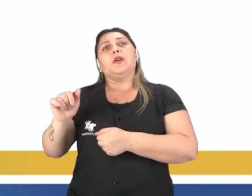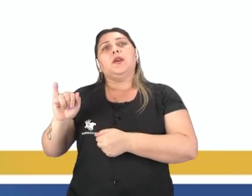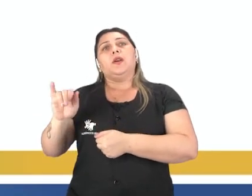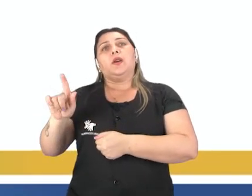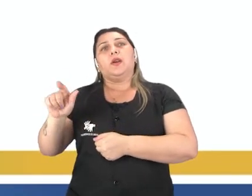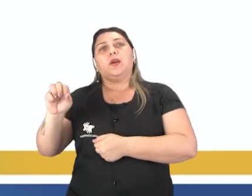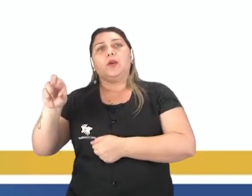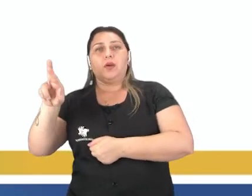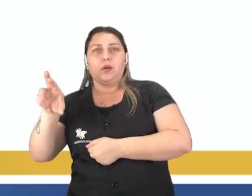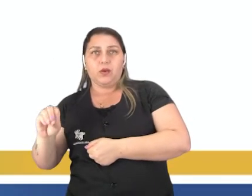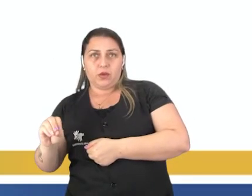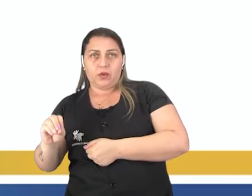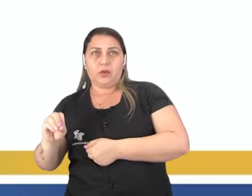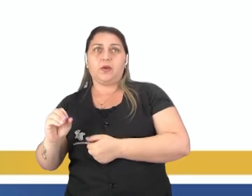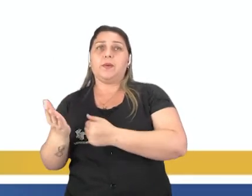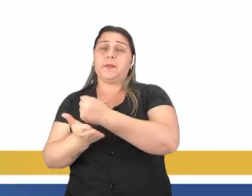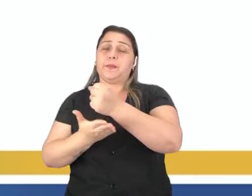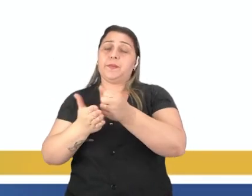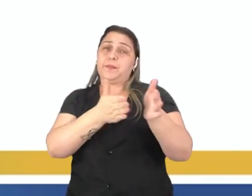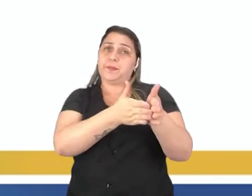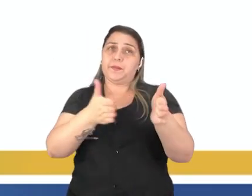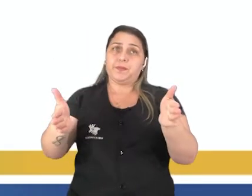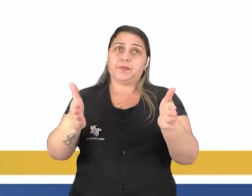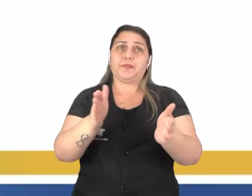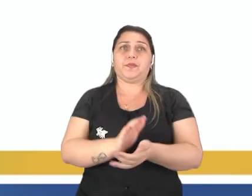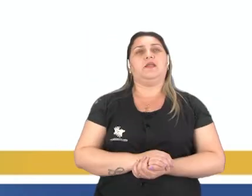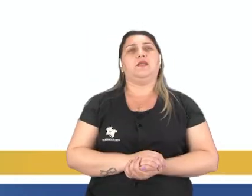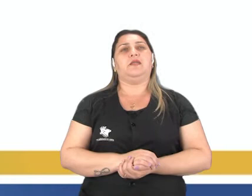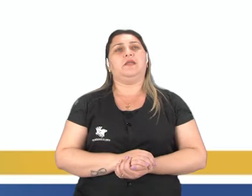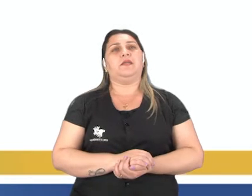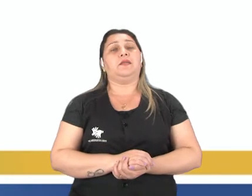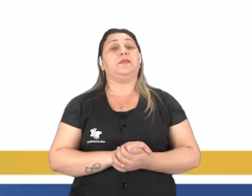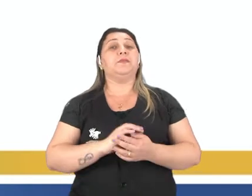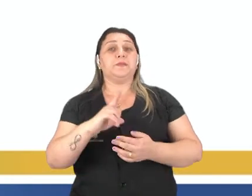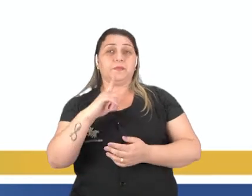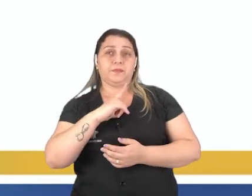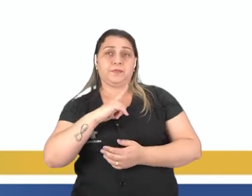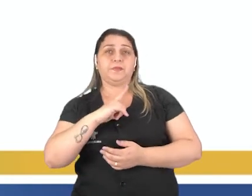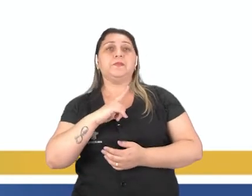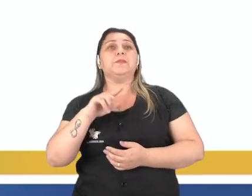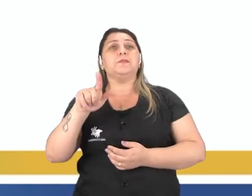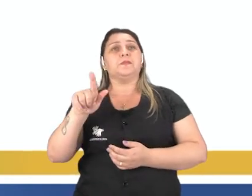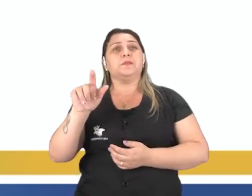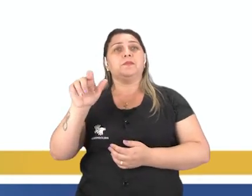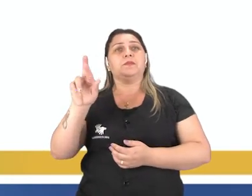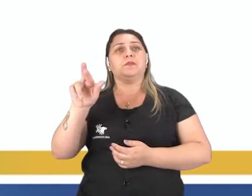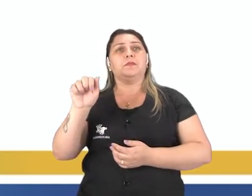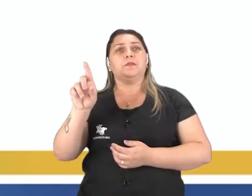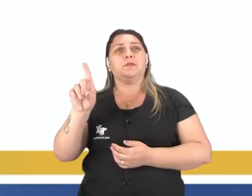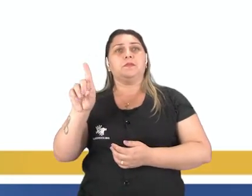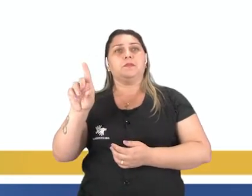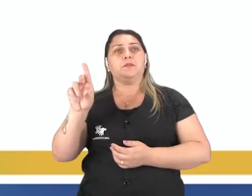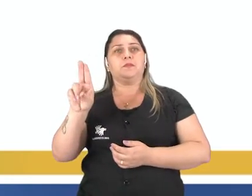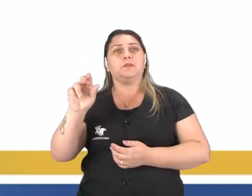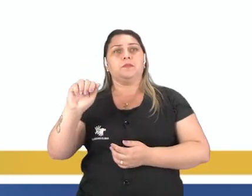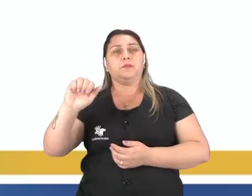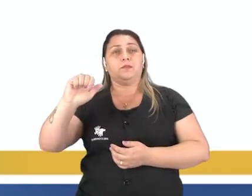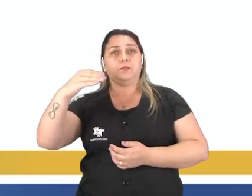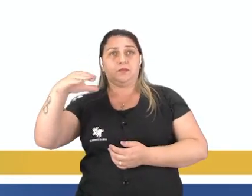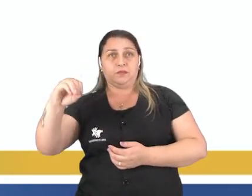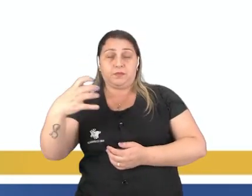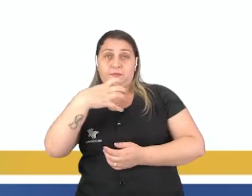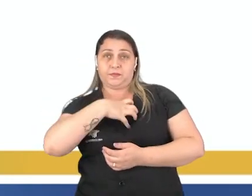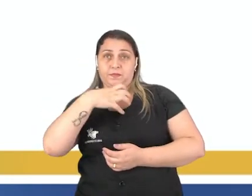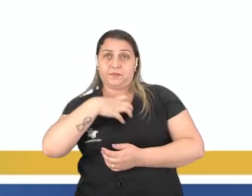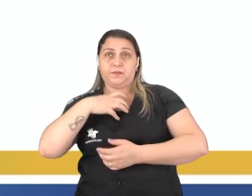segue basicamente a seguinte ordem. E nós temos a graduação, né? Os estilos tradicionais adotam